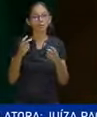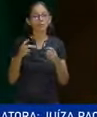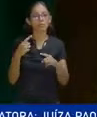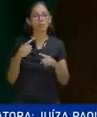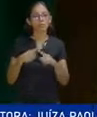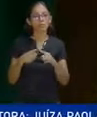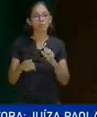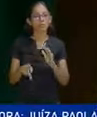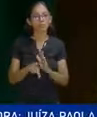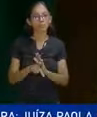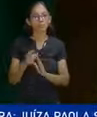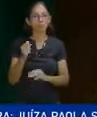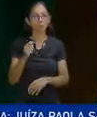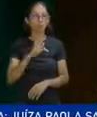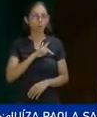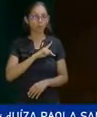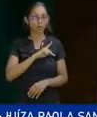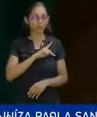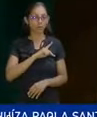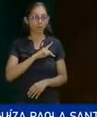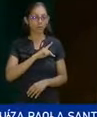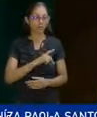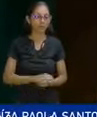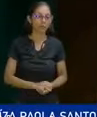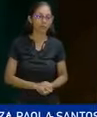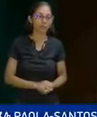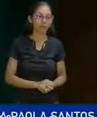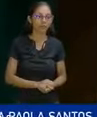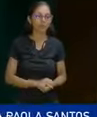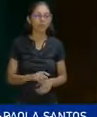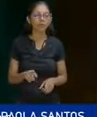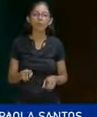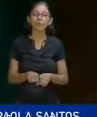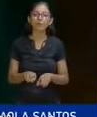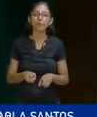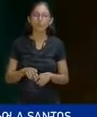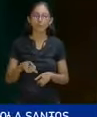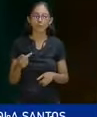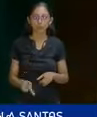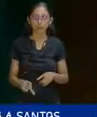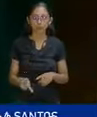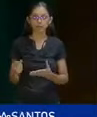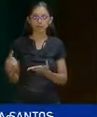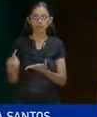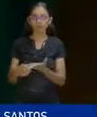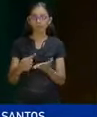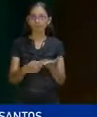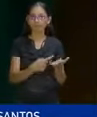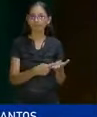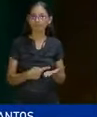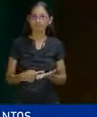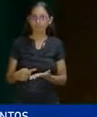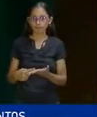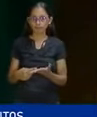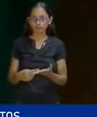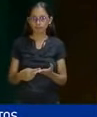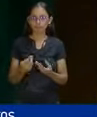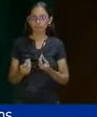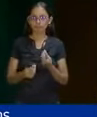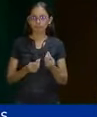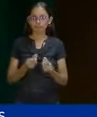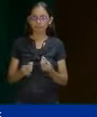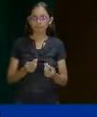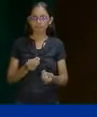porque uma premissa fundamental da primeira tese, que foi acolhida neste acórdão, é de que não cabe ao julgador